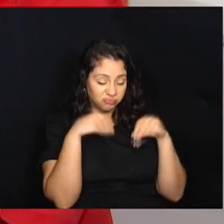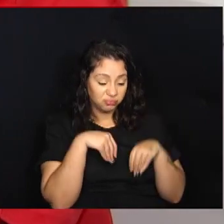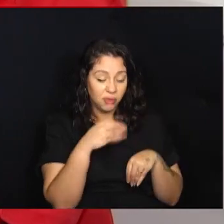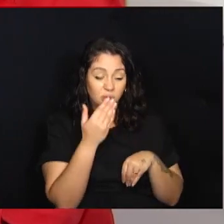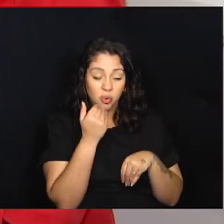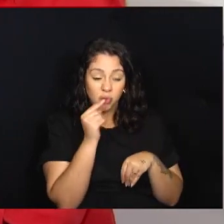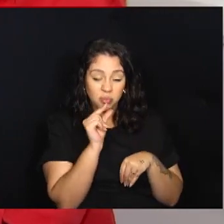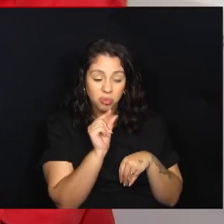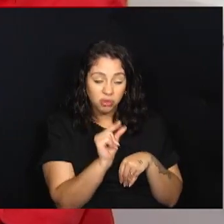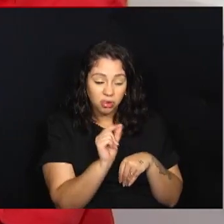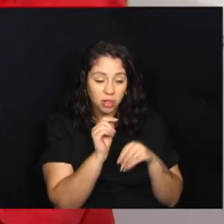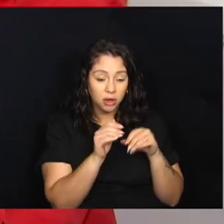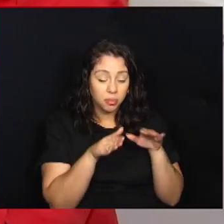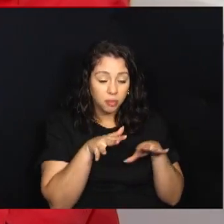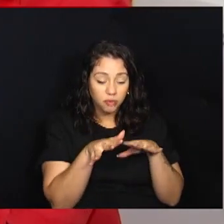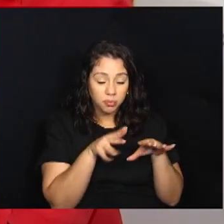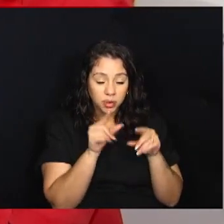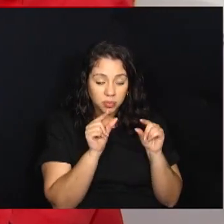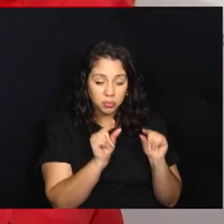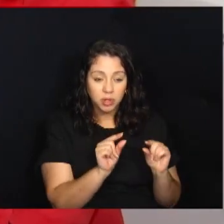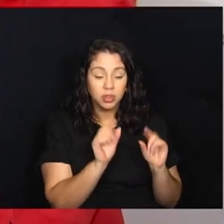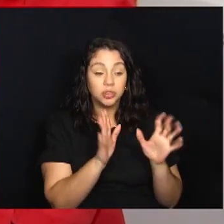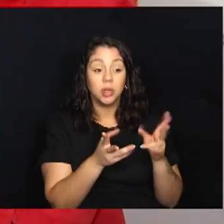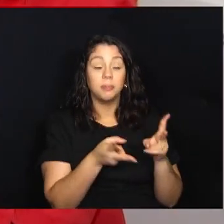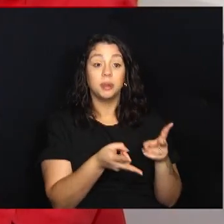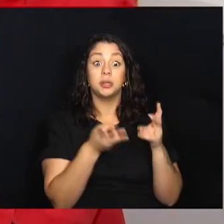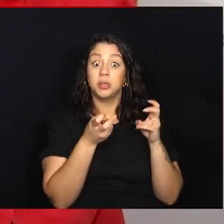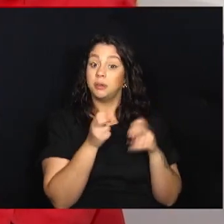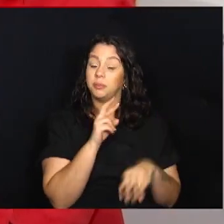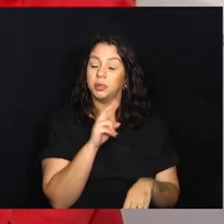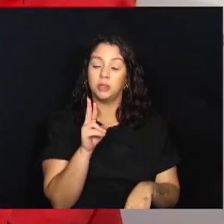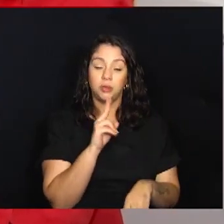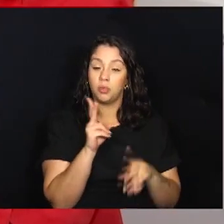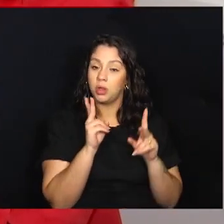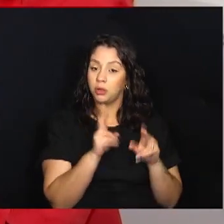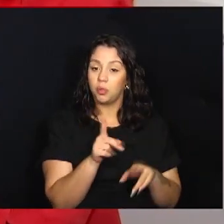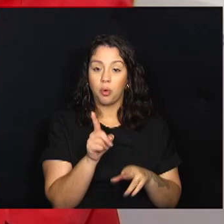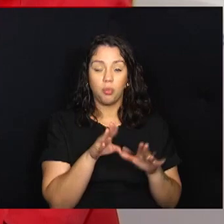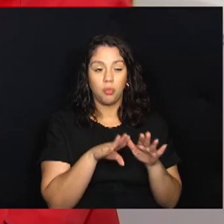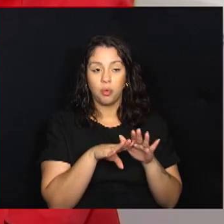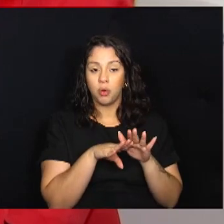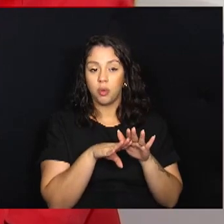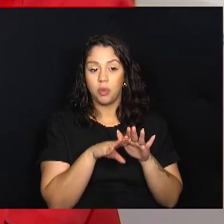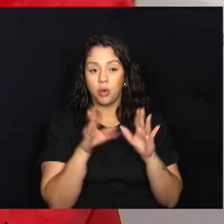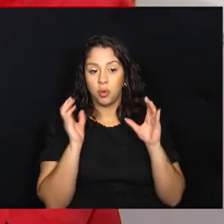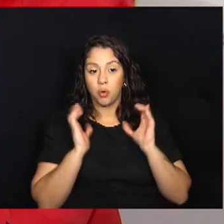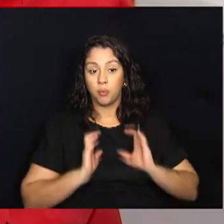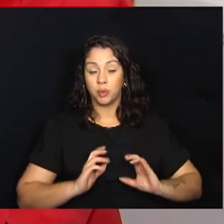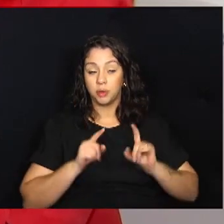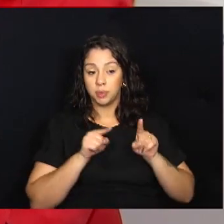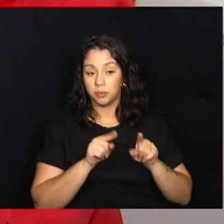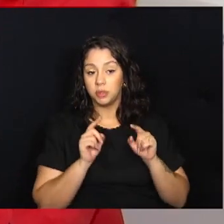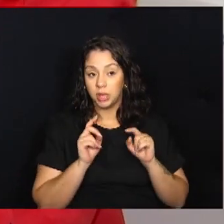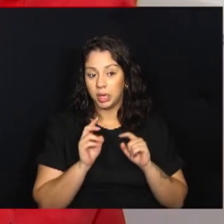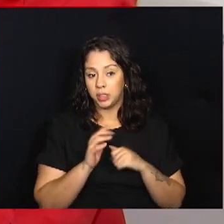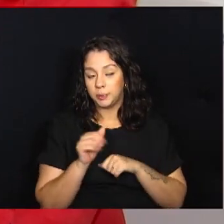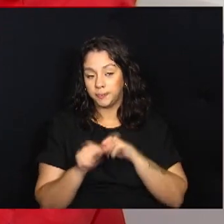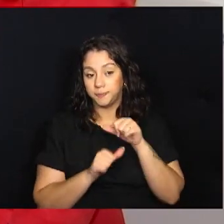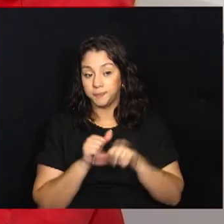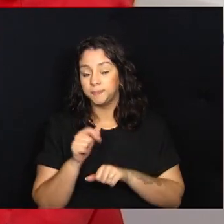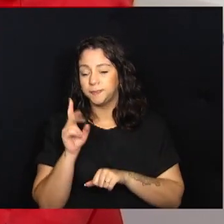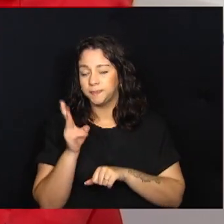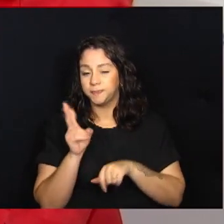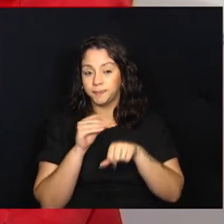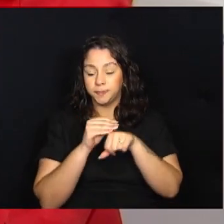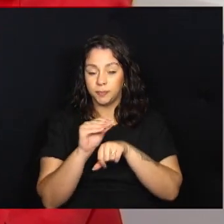menos, se movimentam menos, você percebe que já não é mais o comportamento normal dessa ave. Um toque que a gente